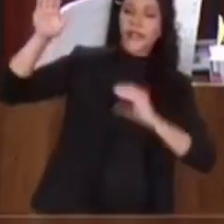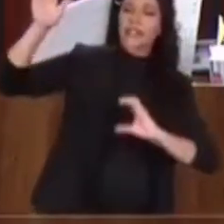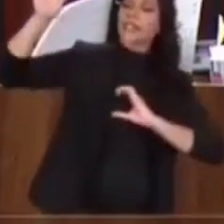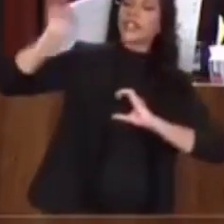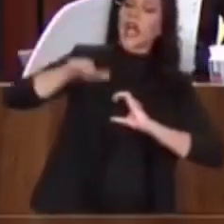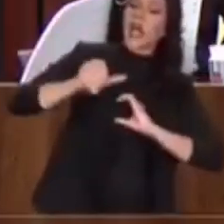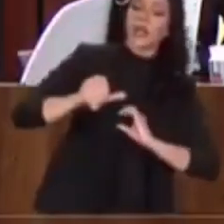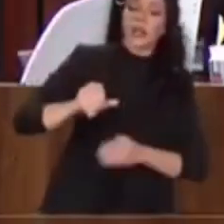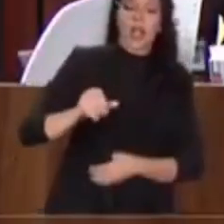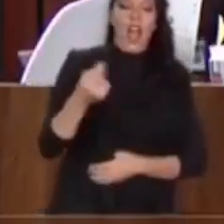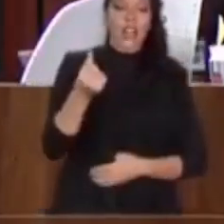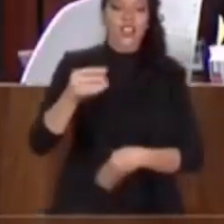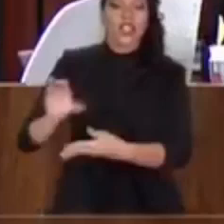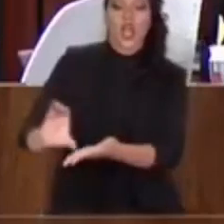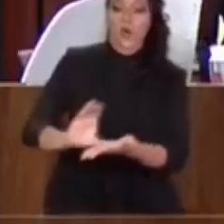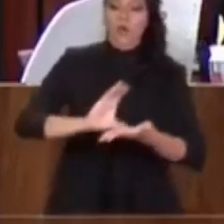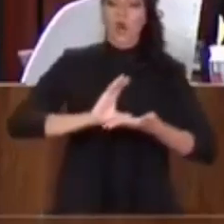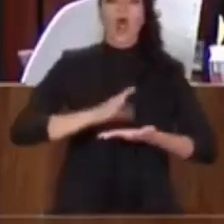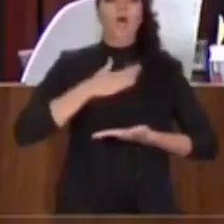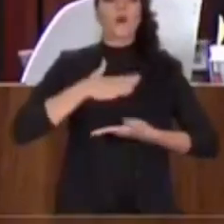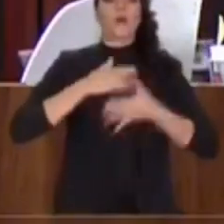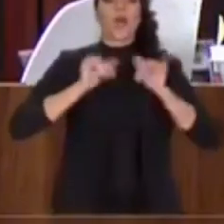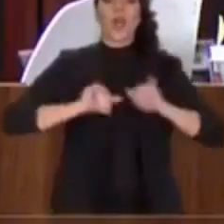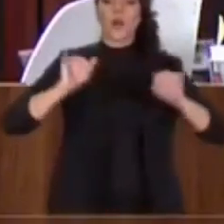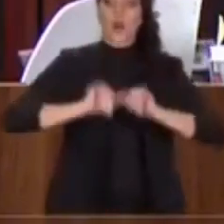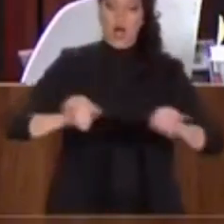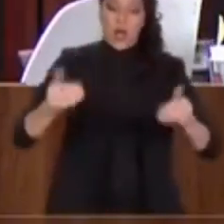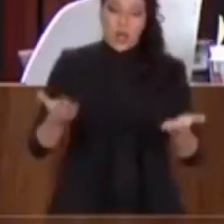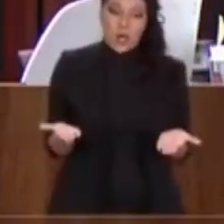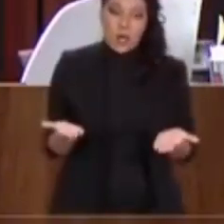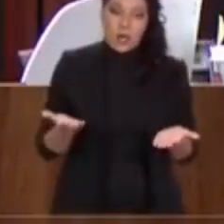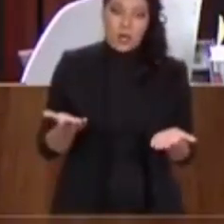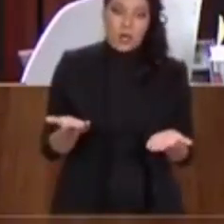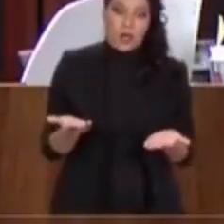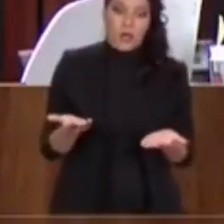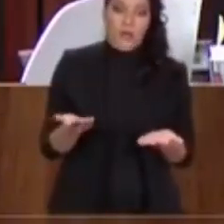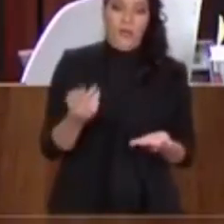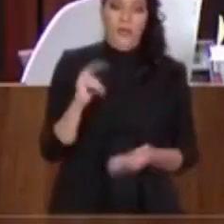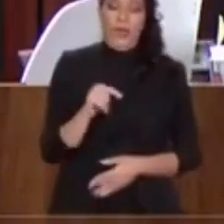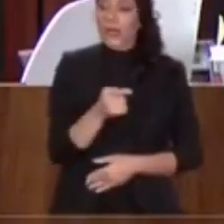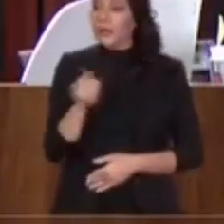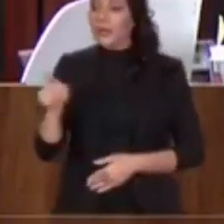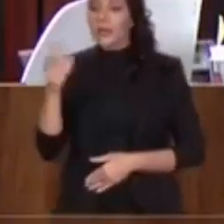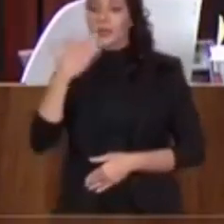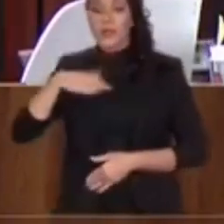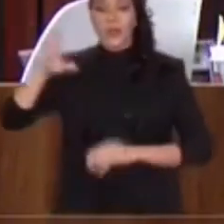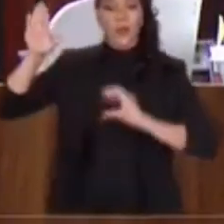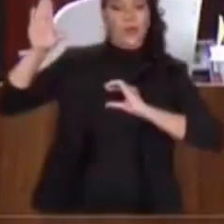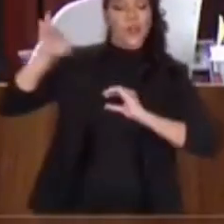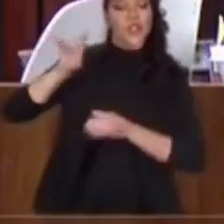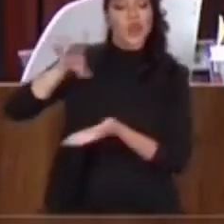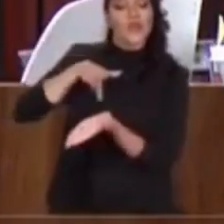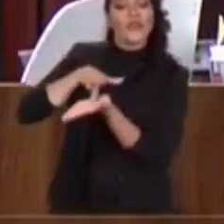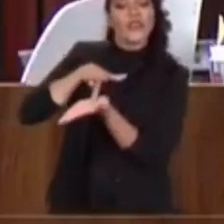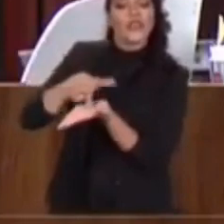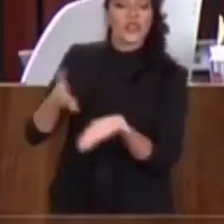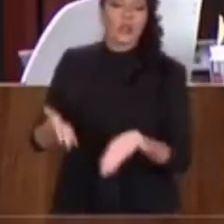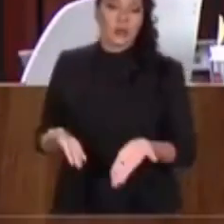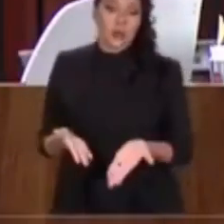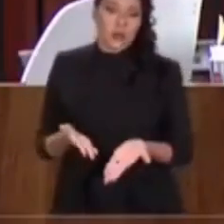as mulheres é para sua própria campanha via as candidaturas laranjas e Eu repito